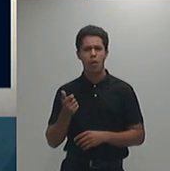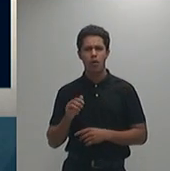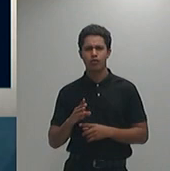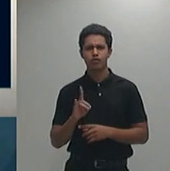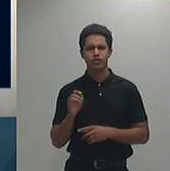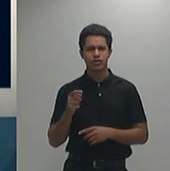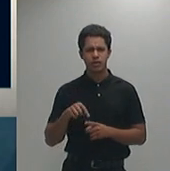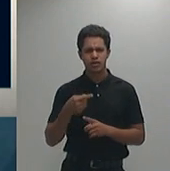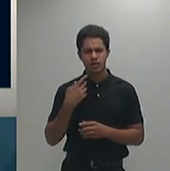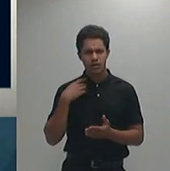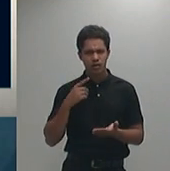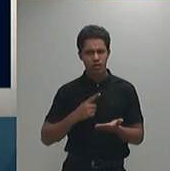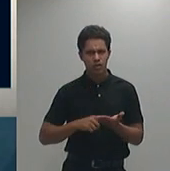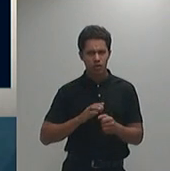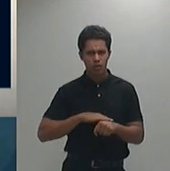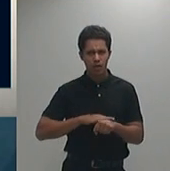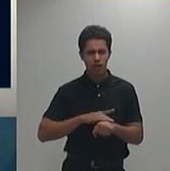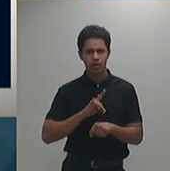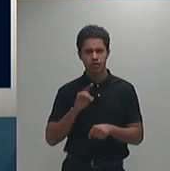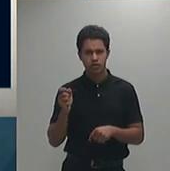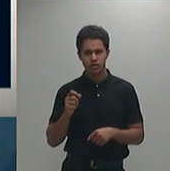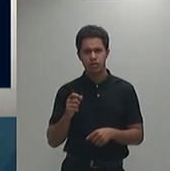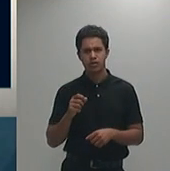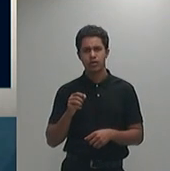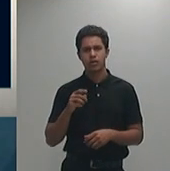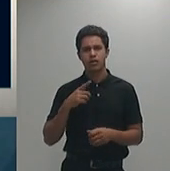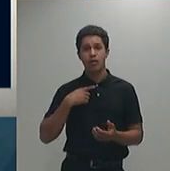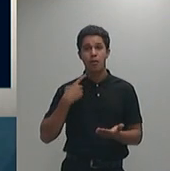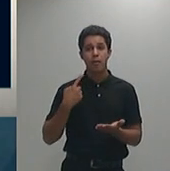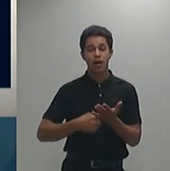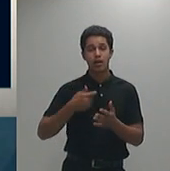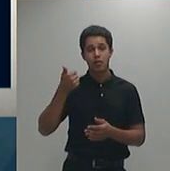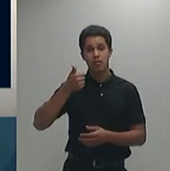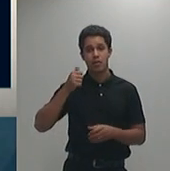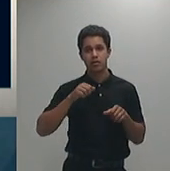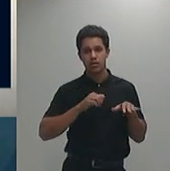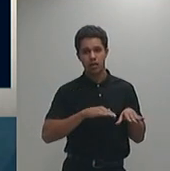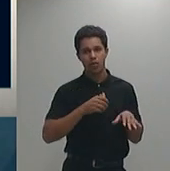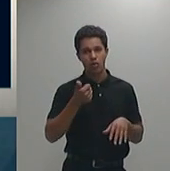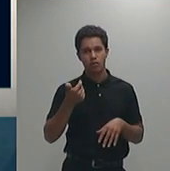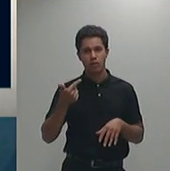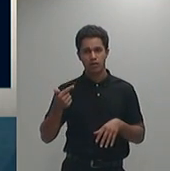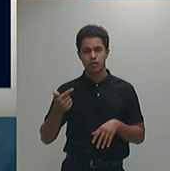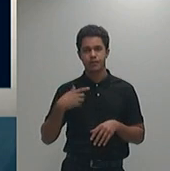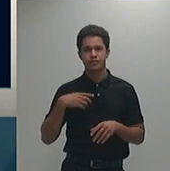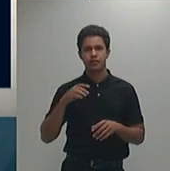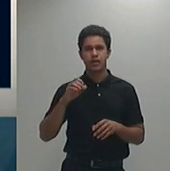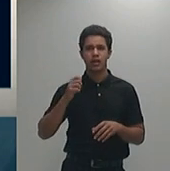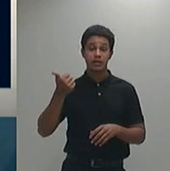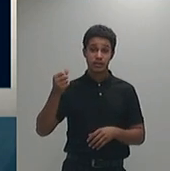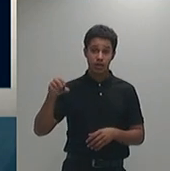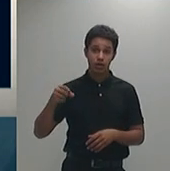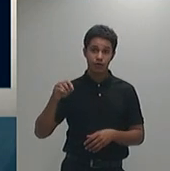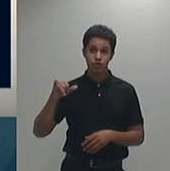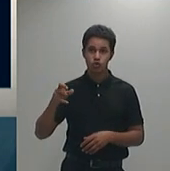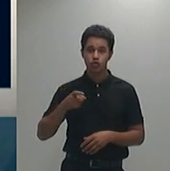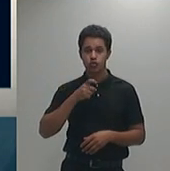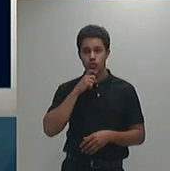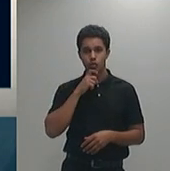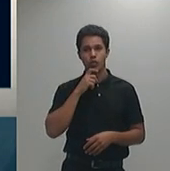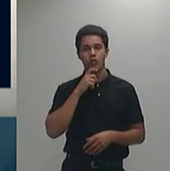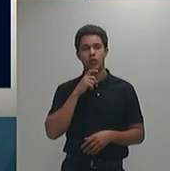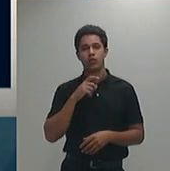para realização da age que foi marcada para 1º de setembro de 2017 em Dezenove de Julho 2007 -